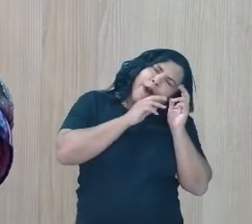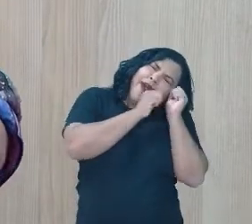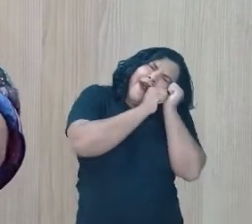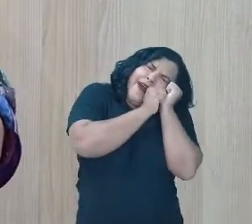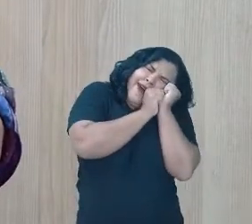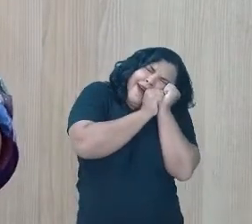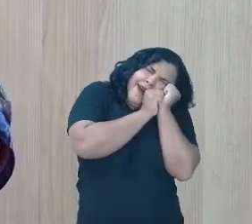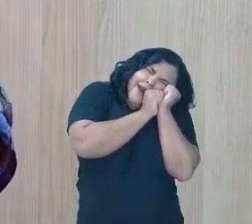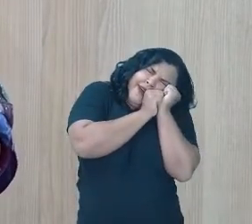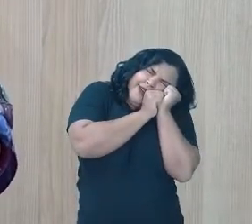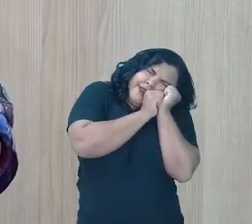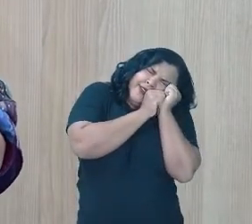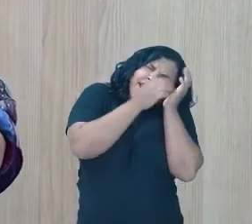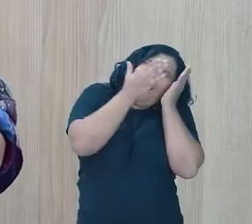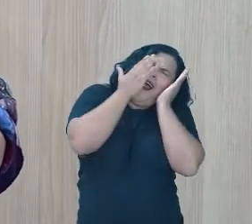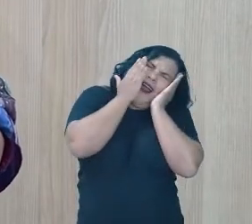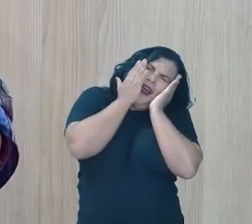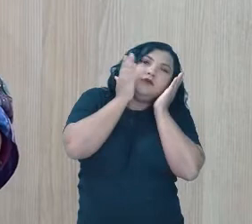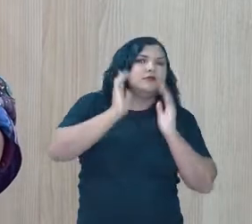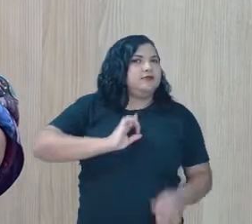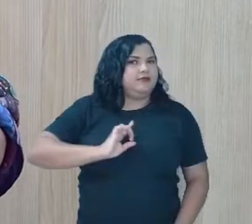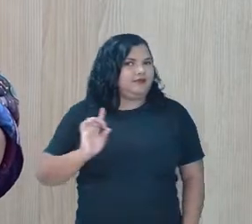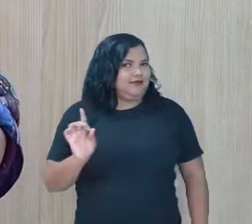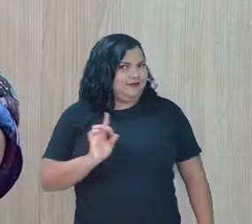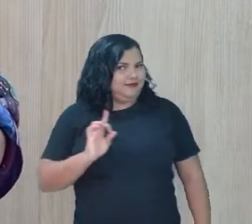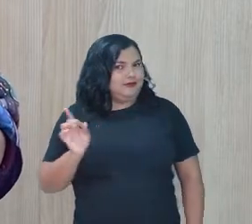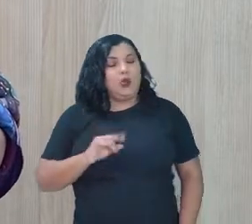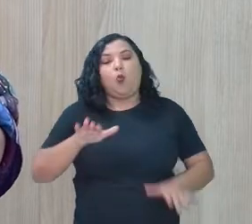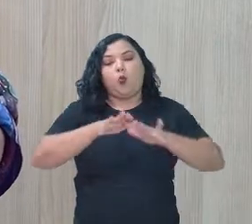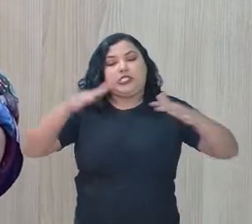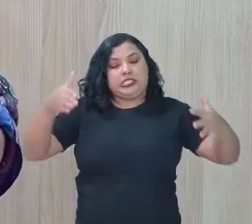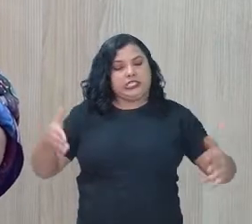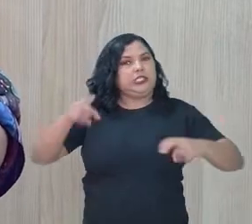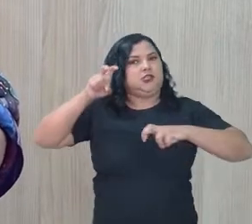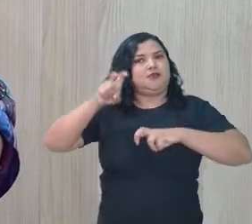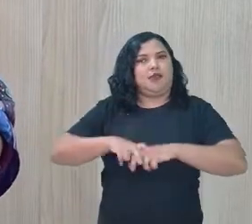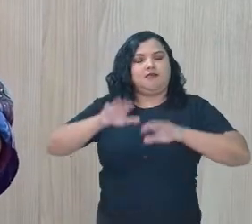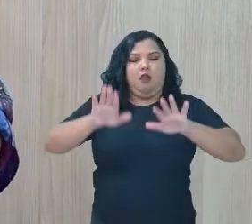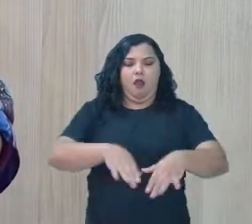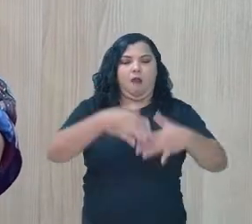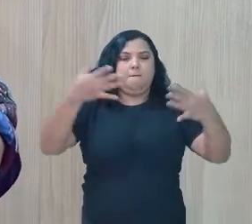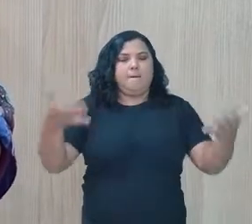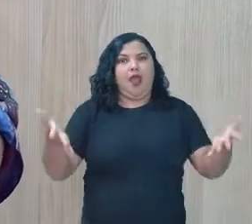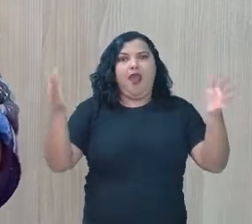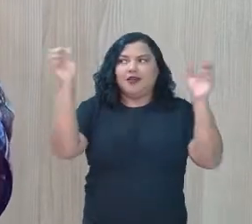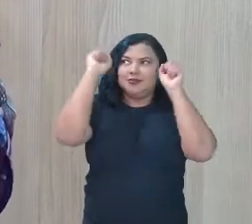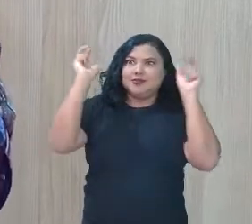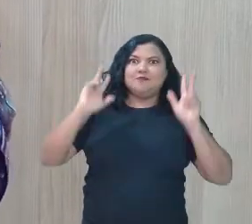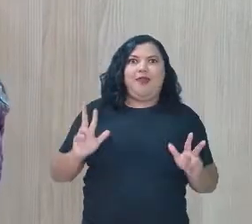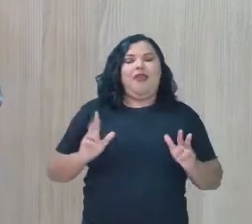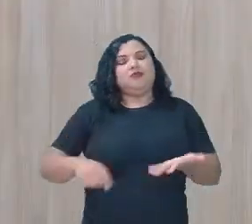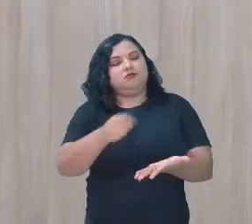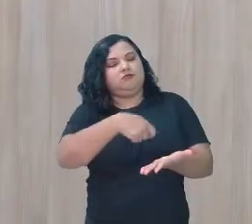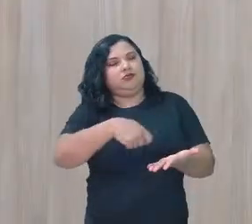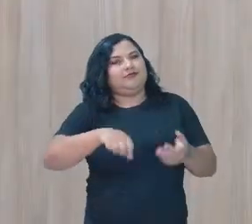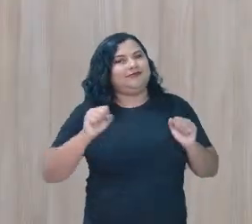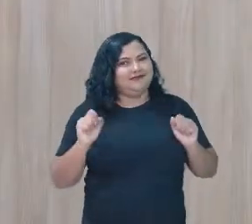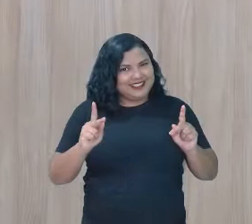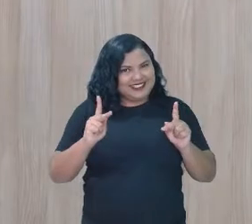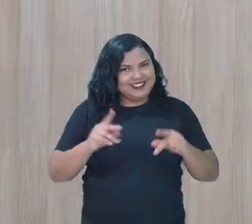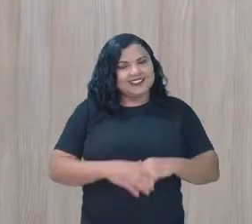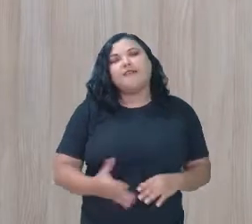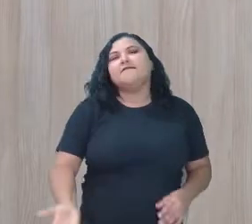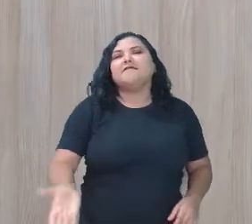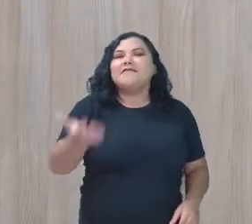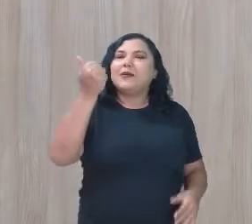senta na mesa, abre o caderno e mão na massa. Vamos embora que a aula hoje está tinindo. Vamos embora,